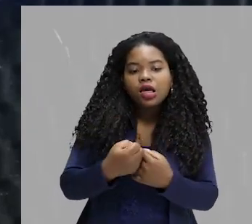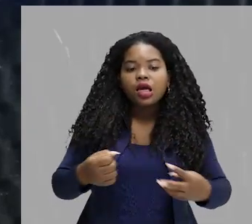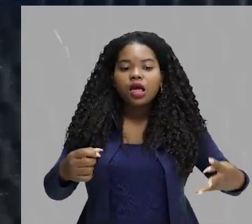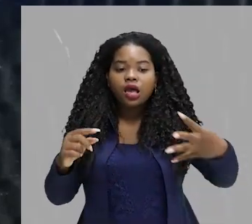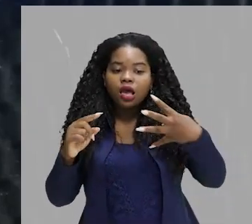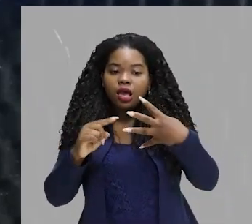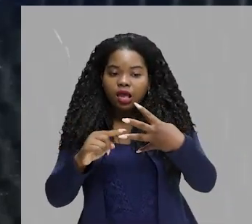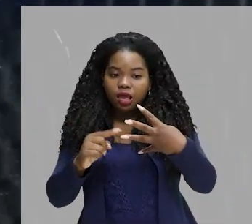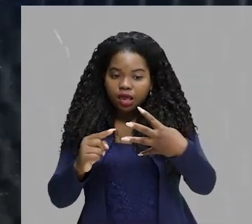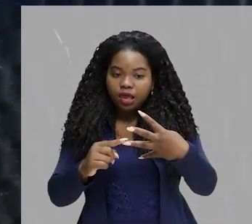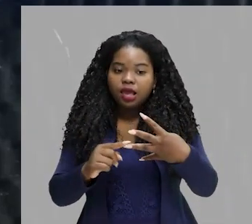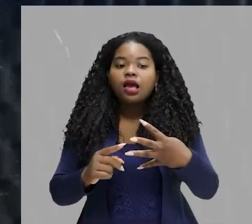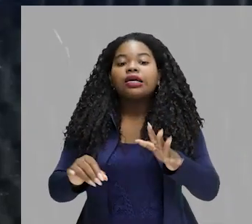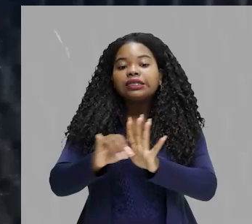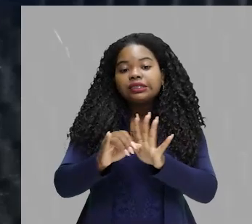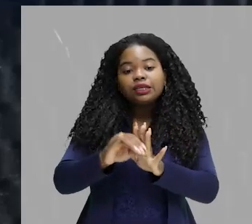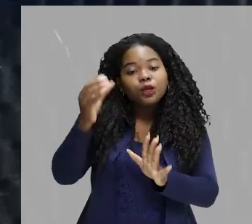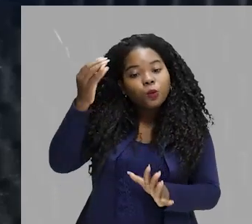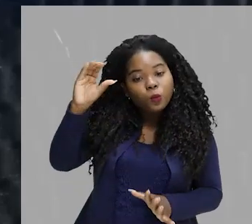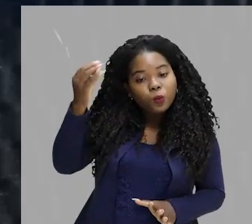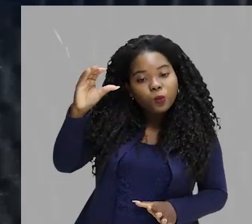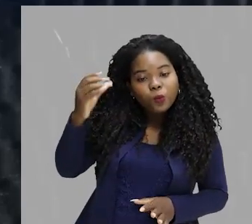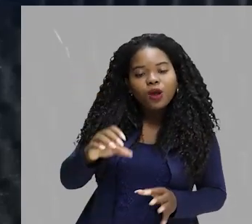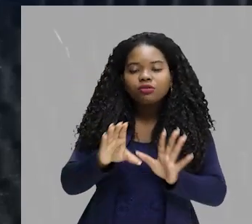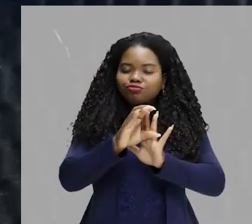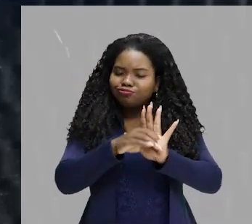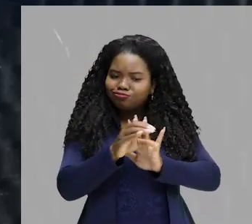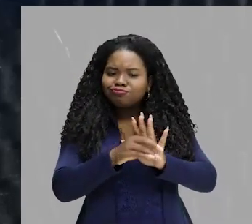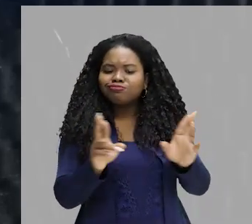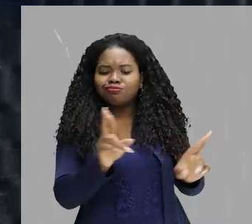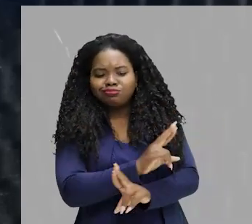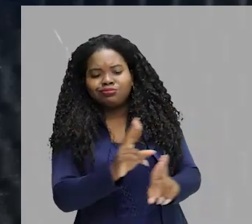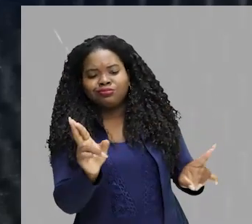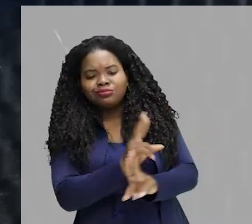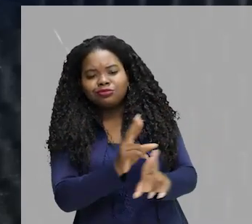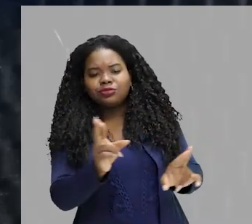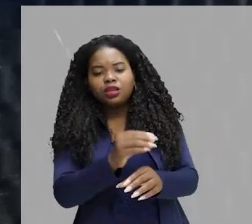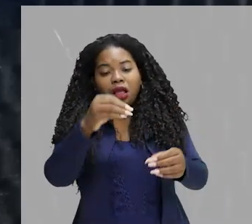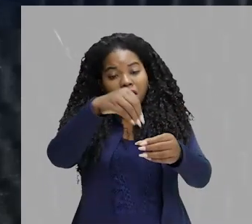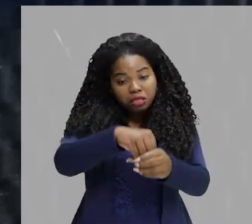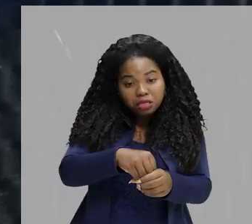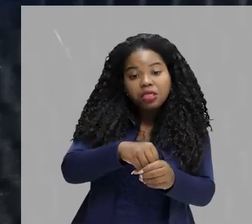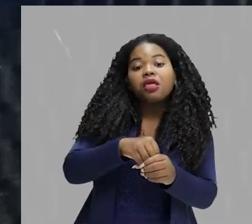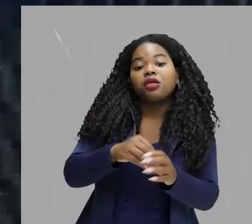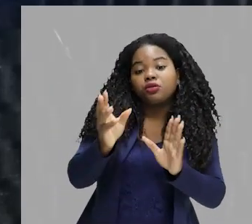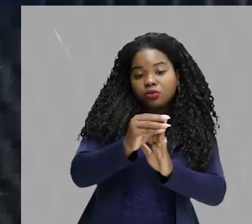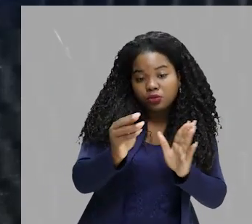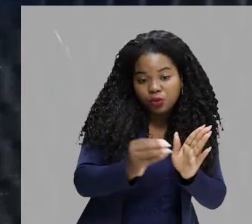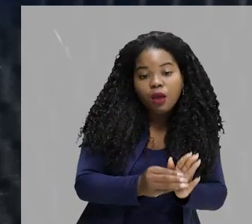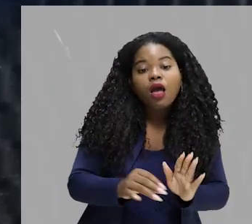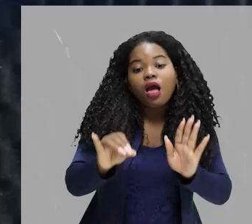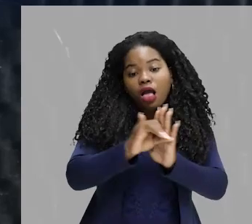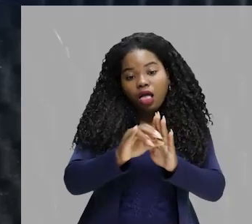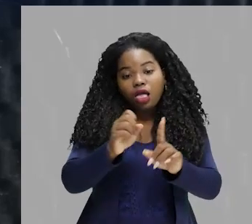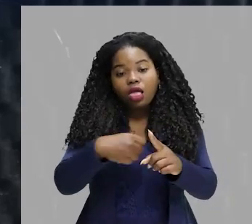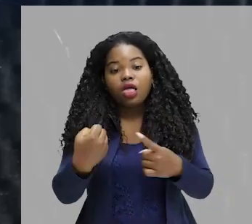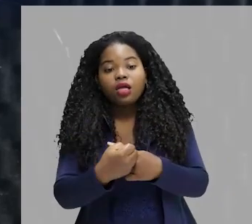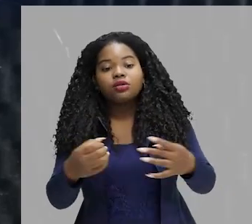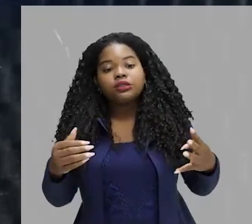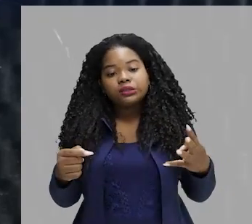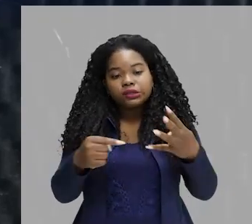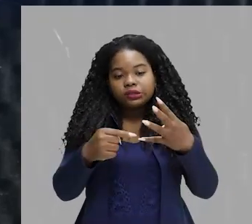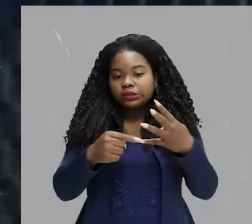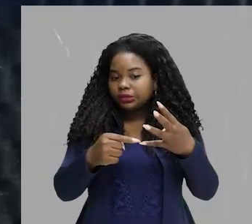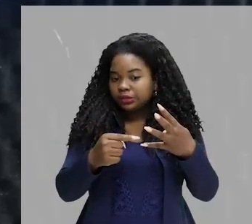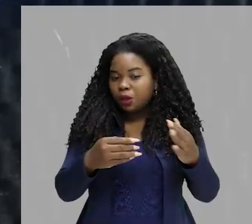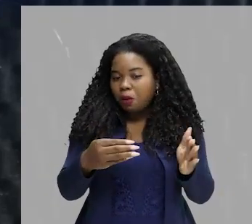Terceiro, identidade cultural, que é um conceito que está inserido nesse conteúdo de identidade social. E para fechar